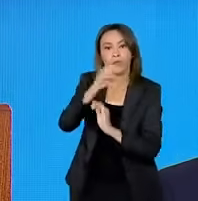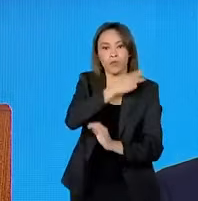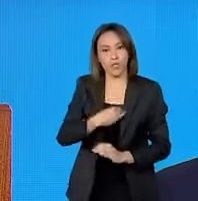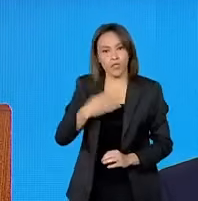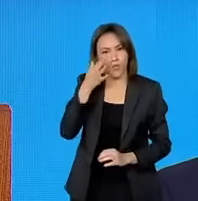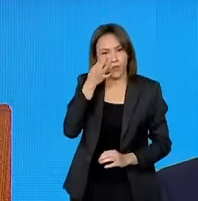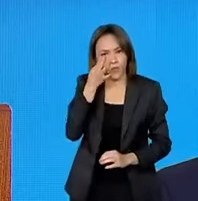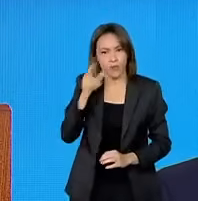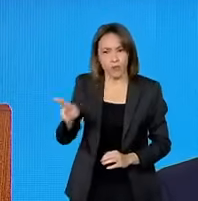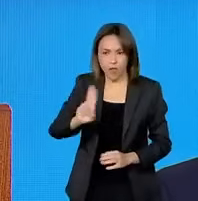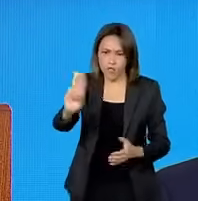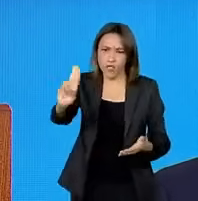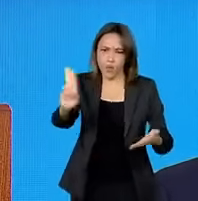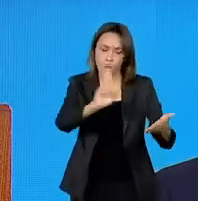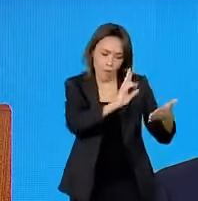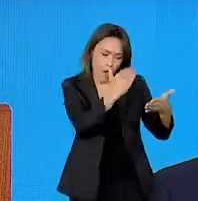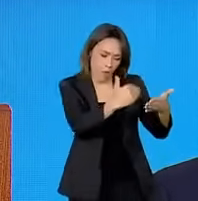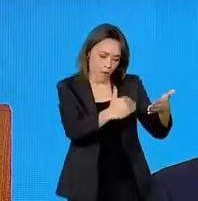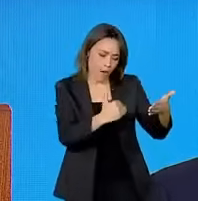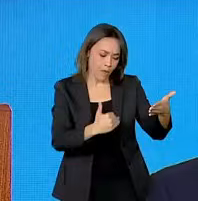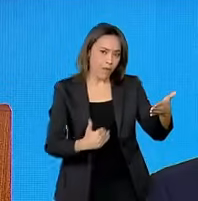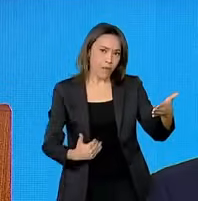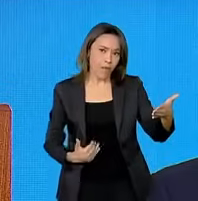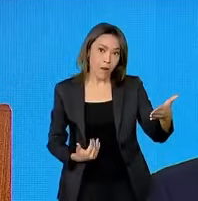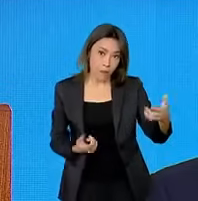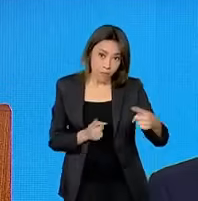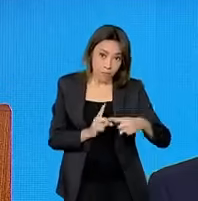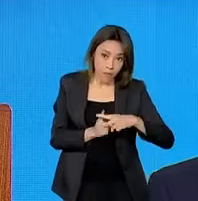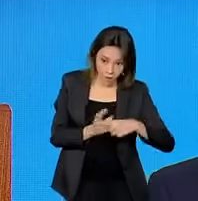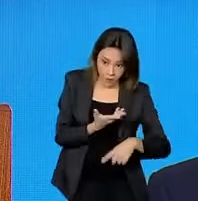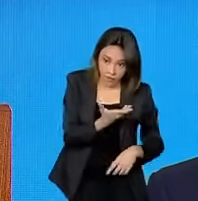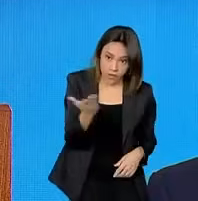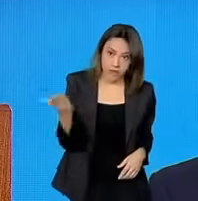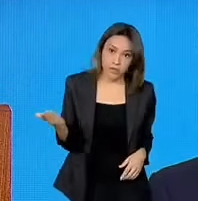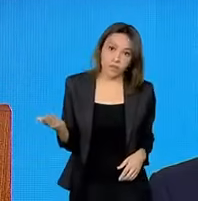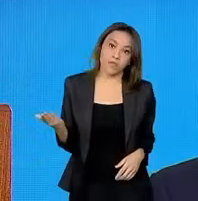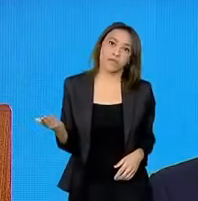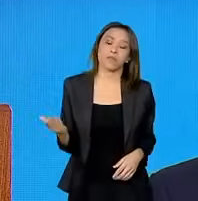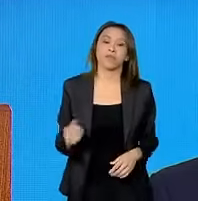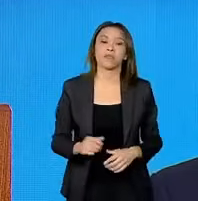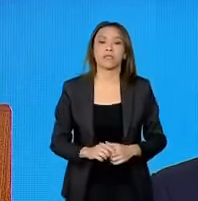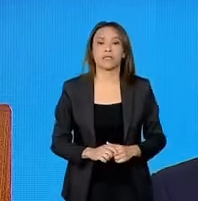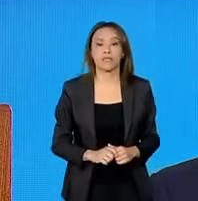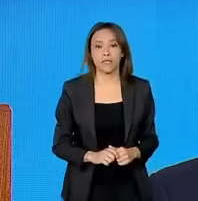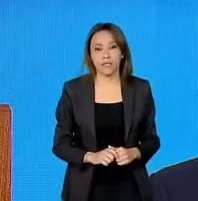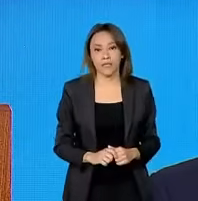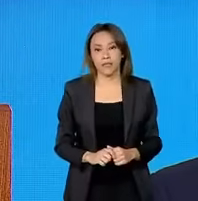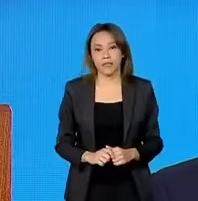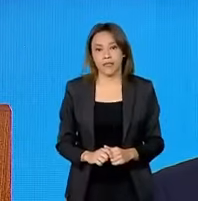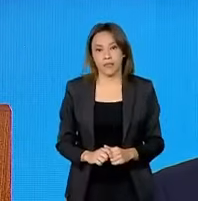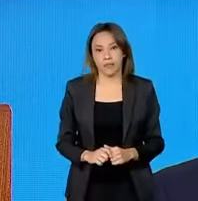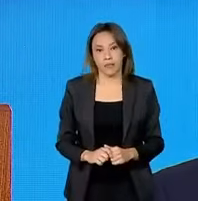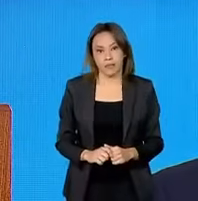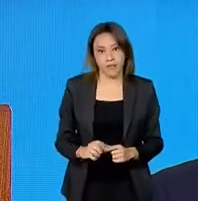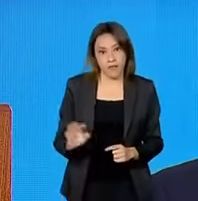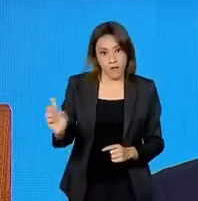citar todos os ministros, porque vocês deixaram o ministério de vocês para vir